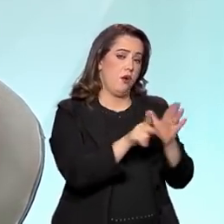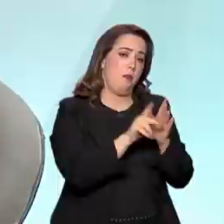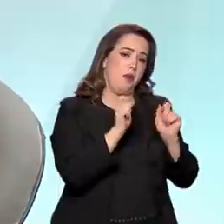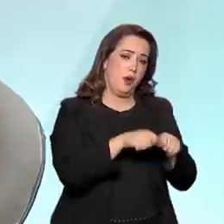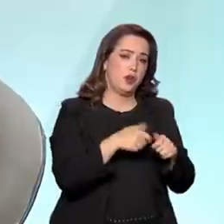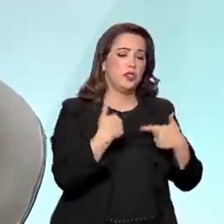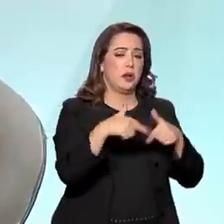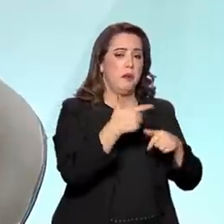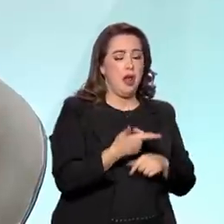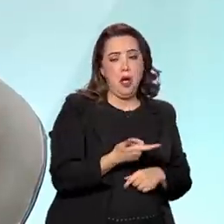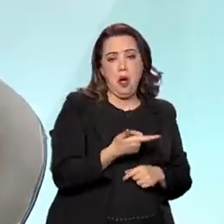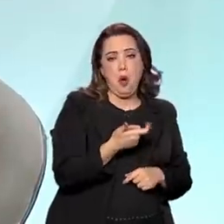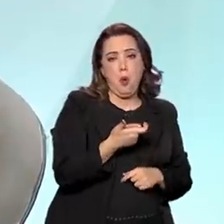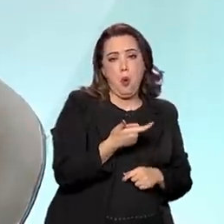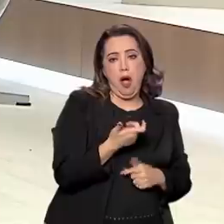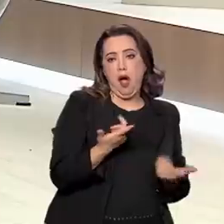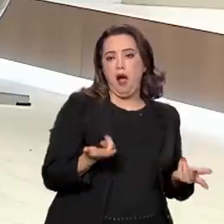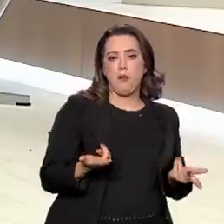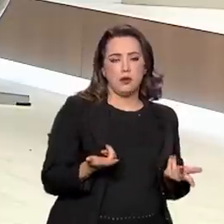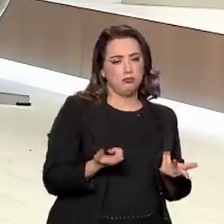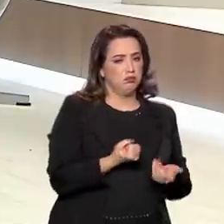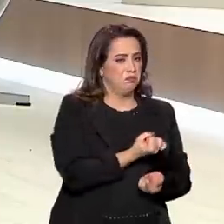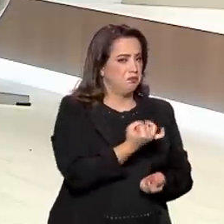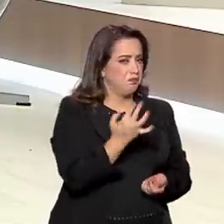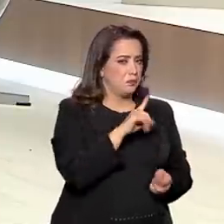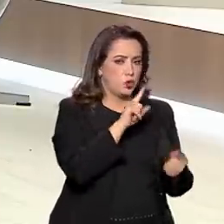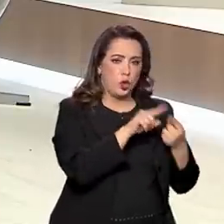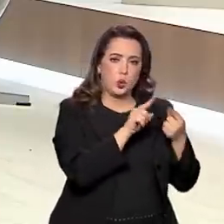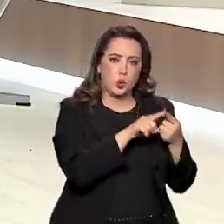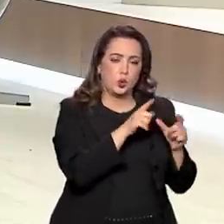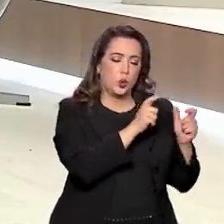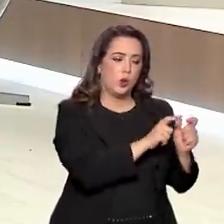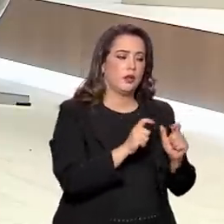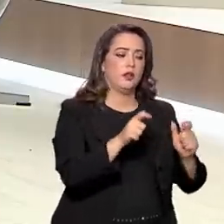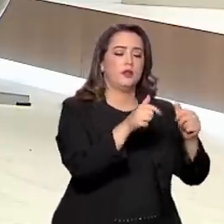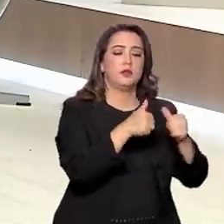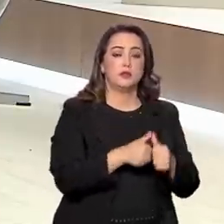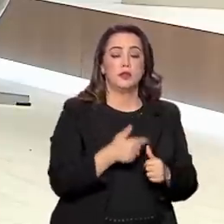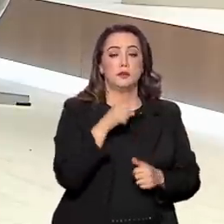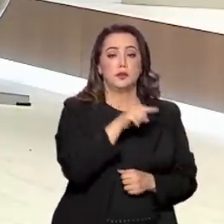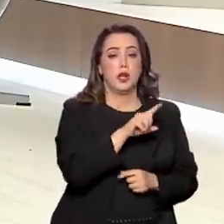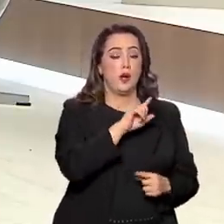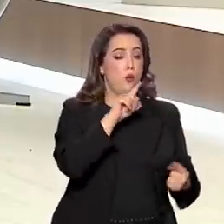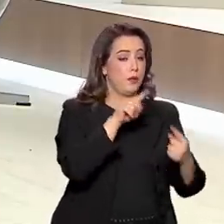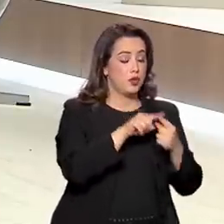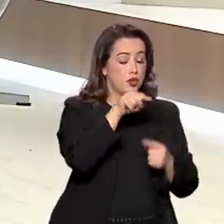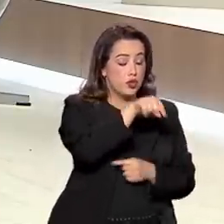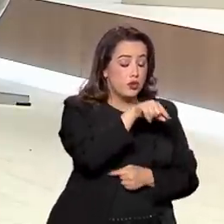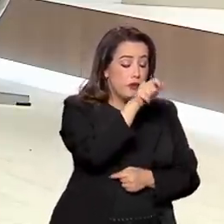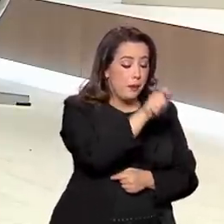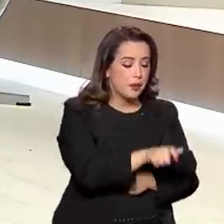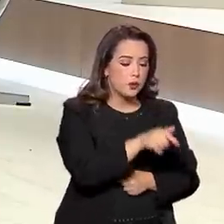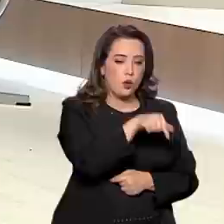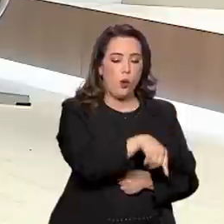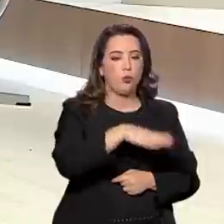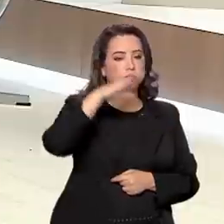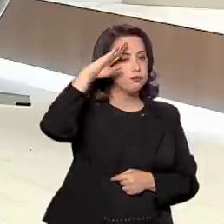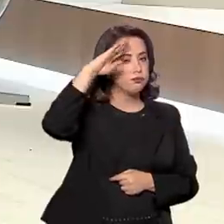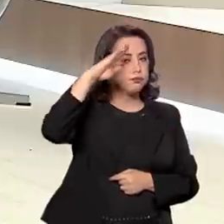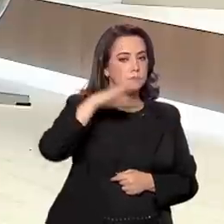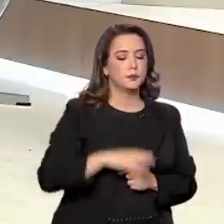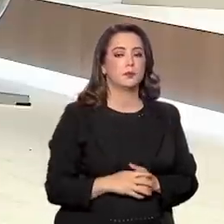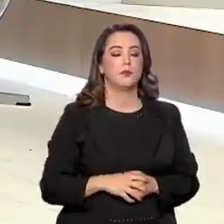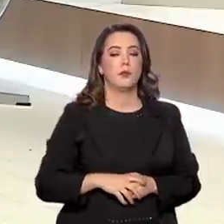a qualificação que ele vai ter Então se ocorre no primeiro semestre na cor ele é o objetivo da situação no segundo